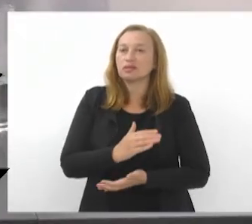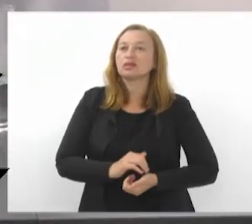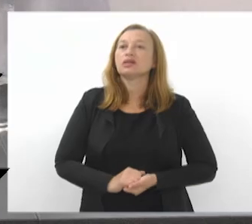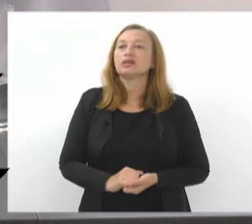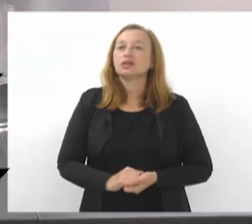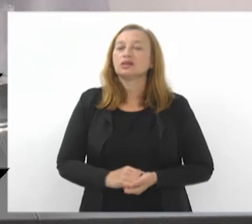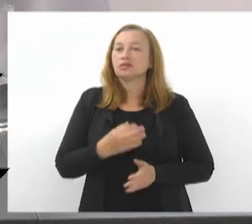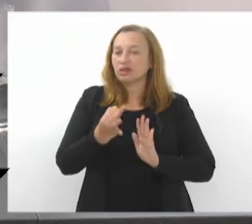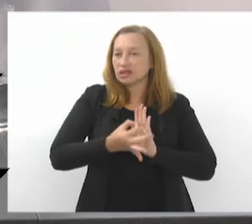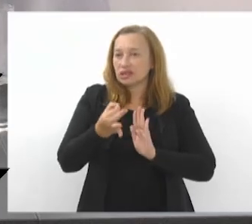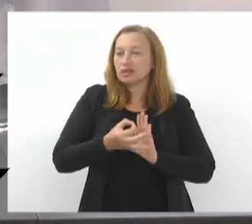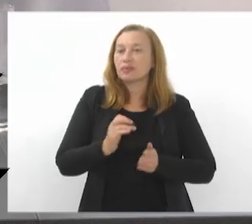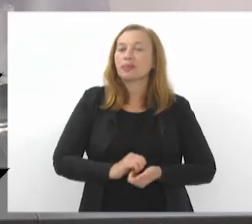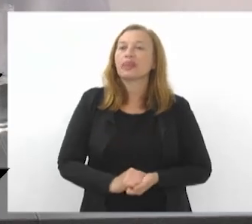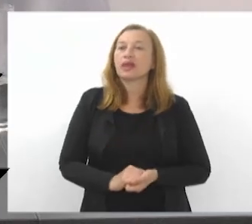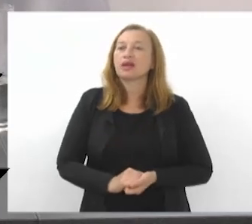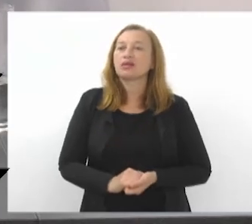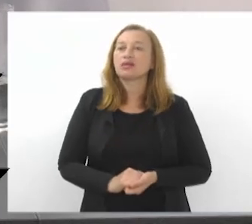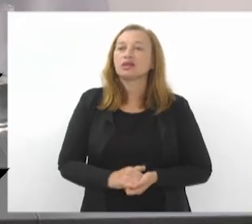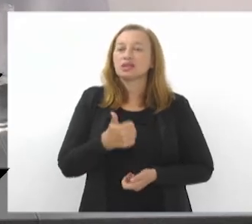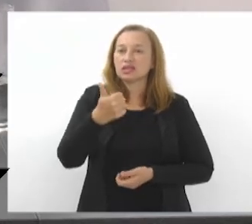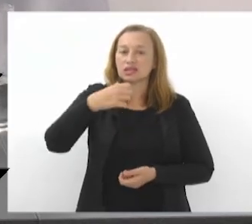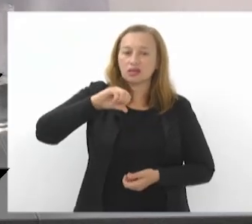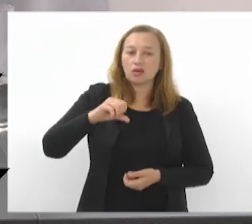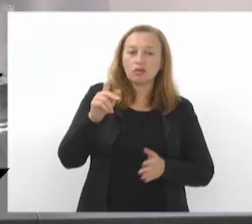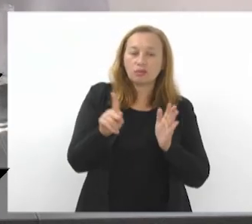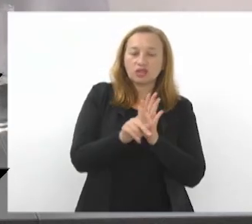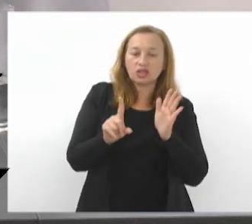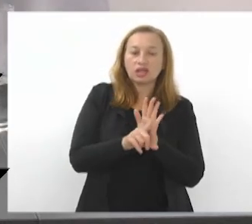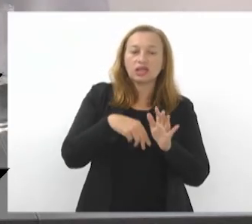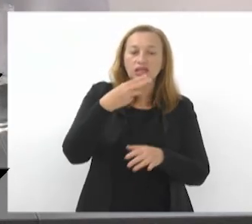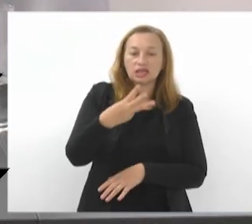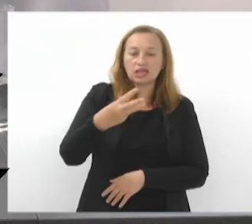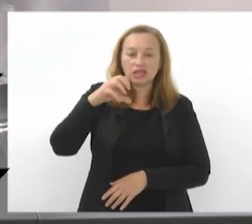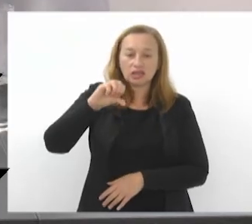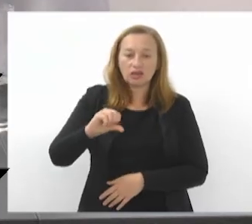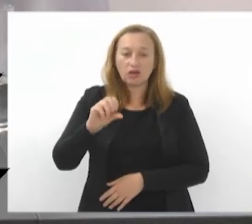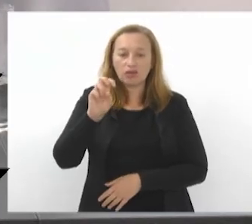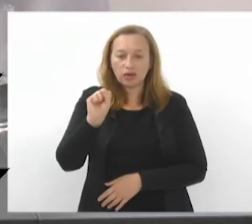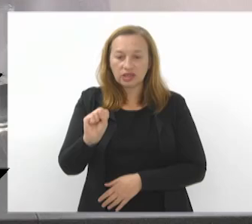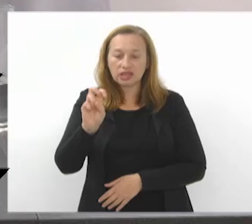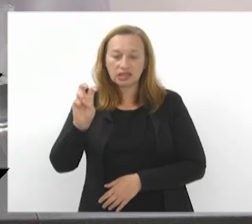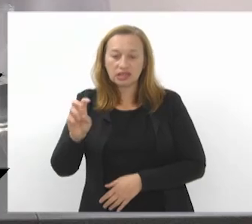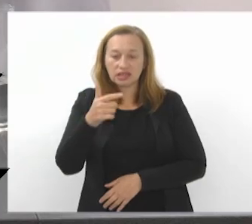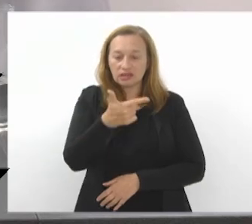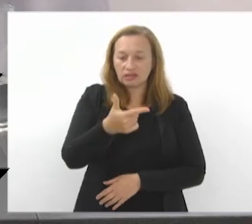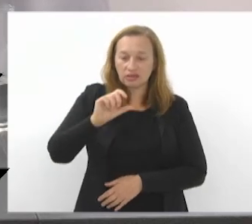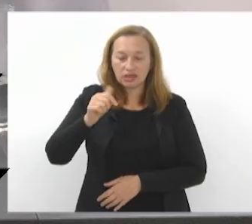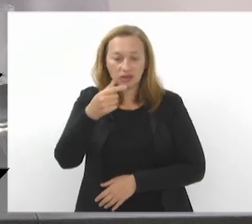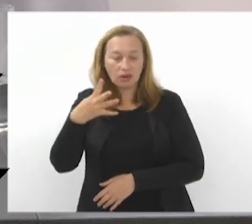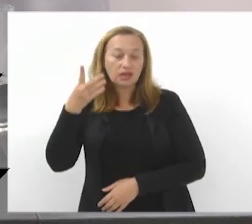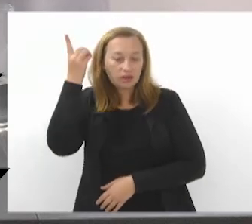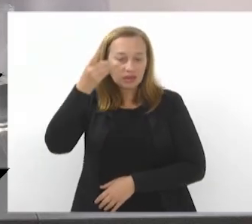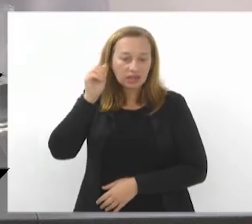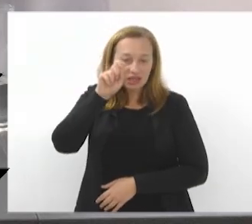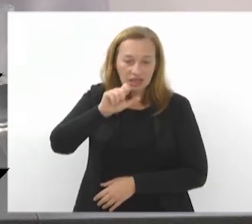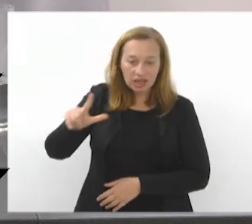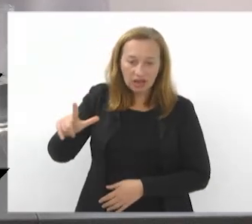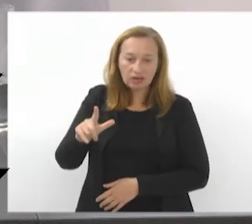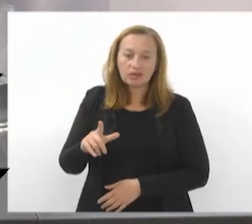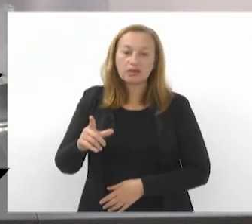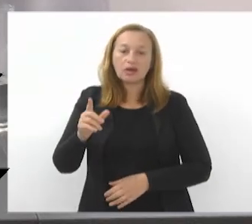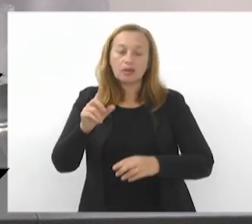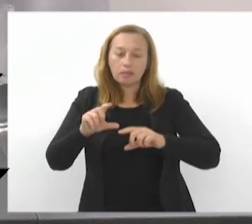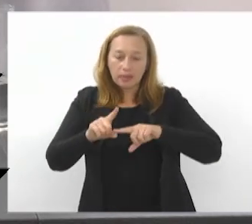aprovado o parecer. 19. Projeto de Lei 3785 de 24, de autoria do deputado Daniel Librelon, que declara como